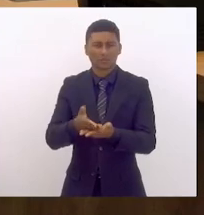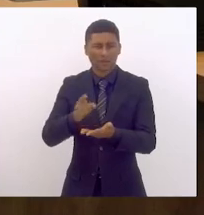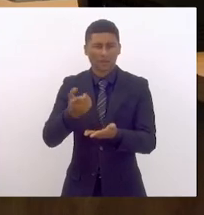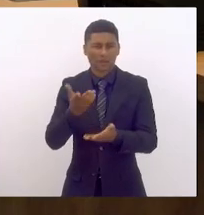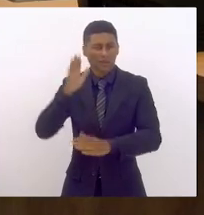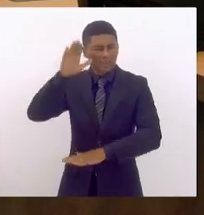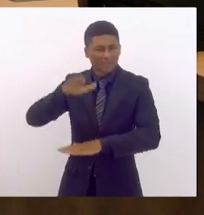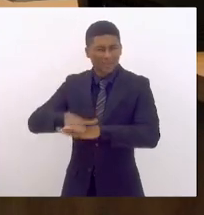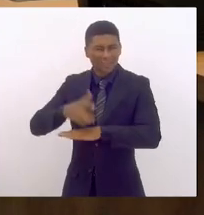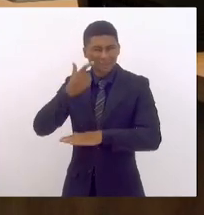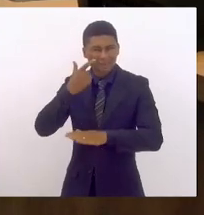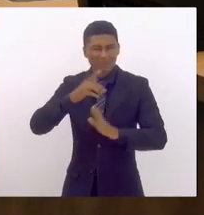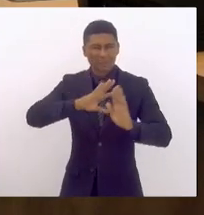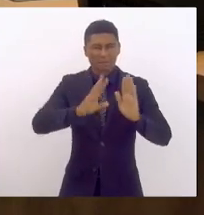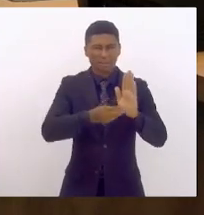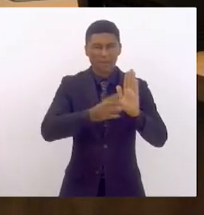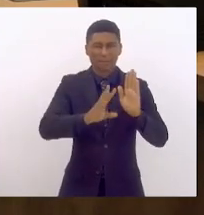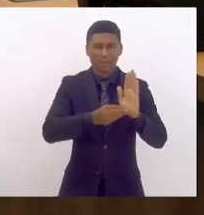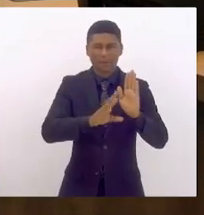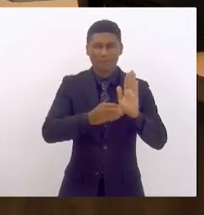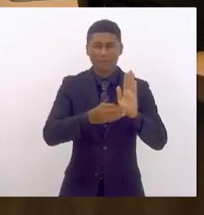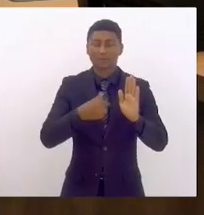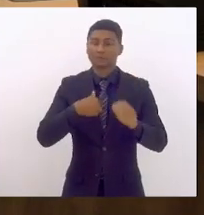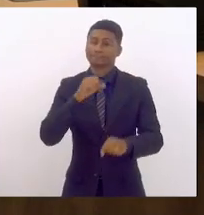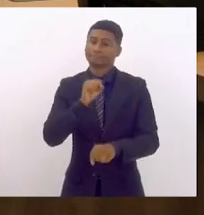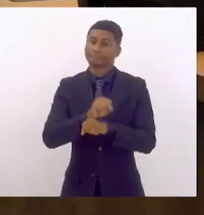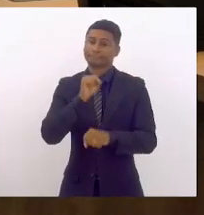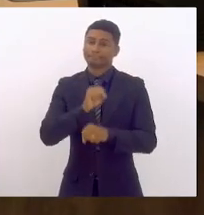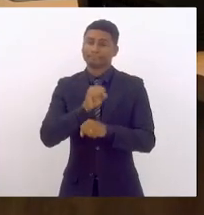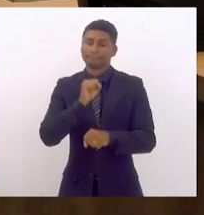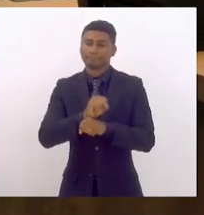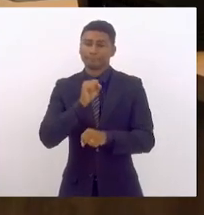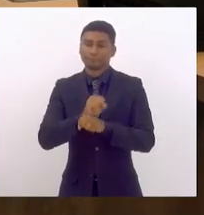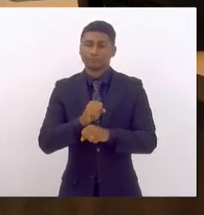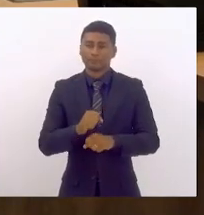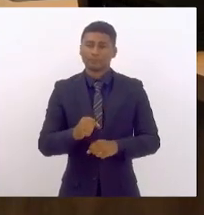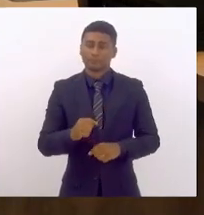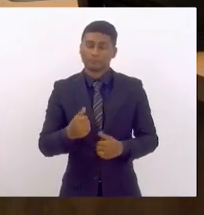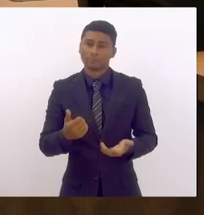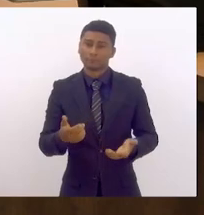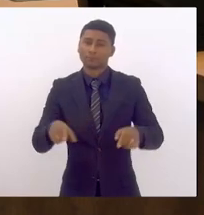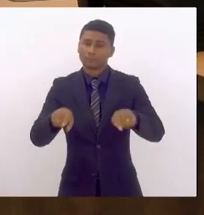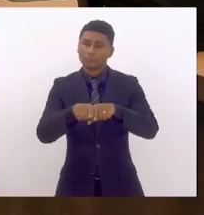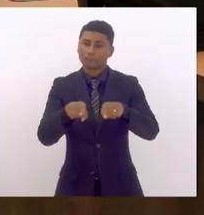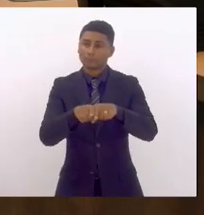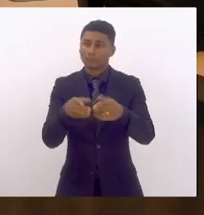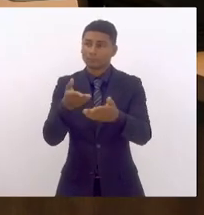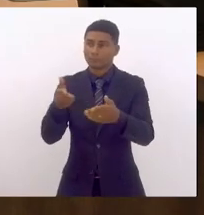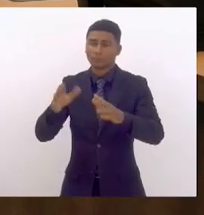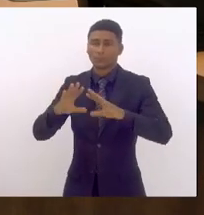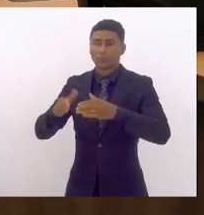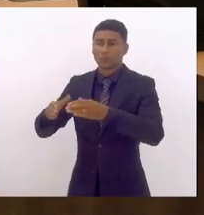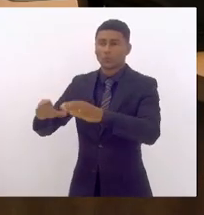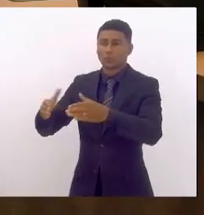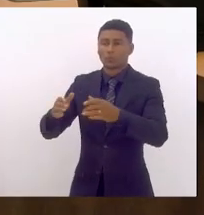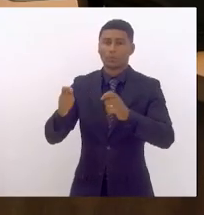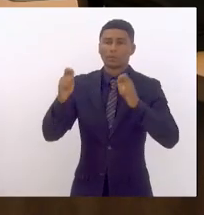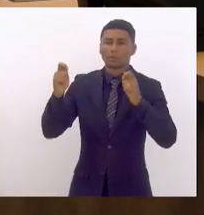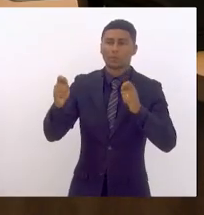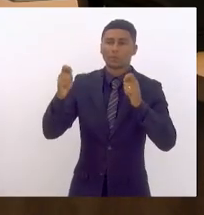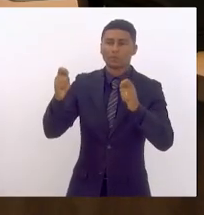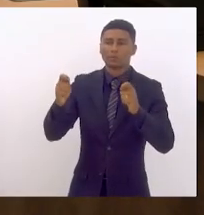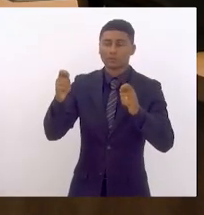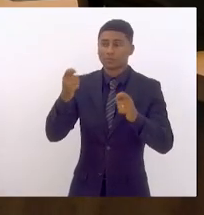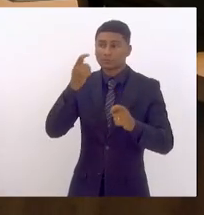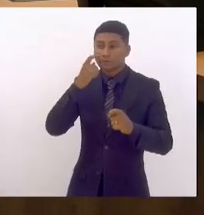tarde para as emendas Então eu aguardo também para gente informar as torcidas ao MP as emendas e